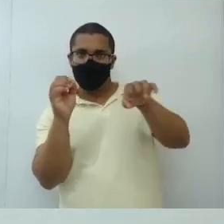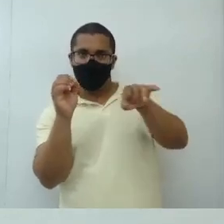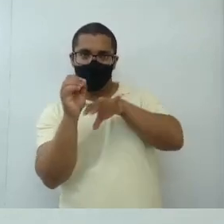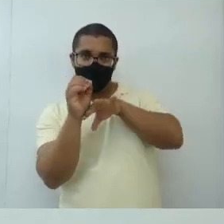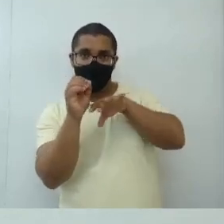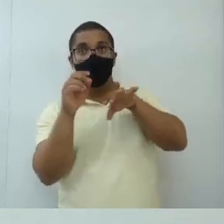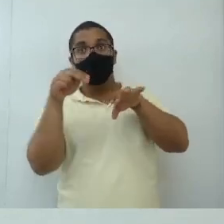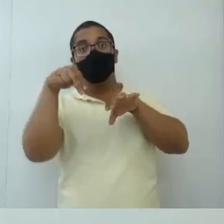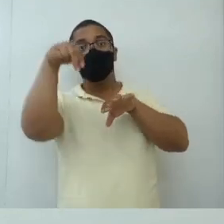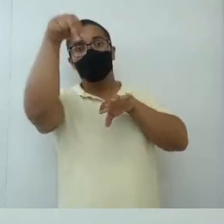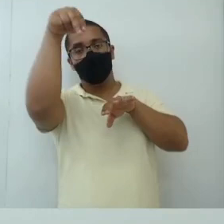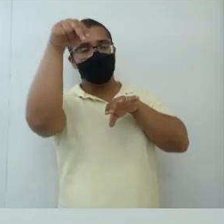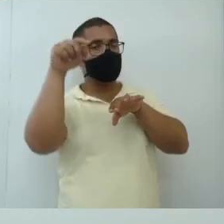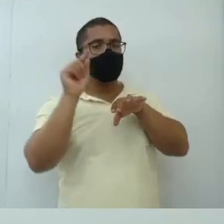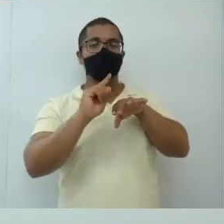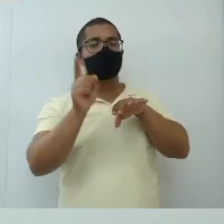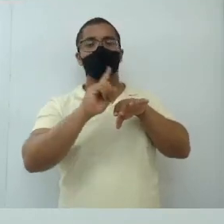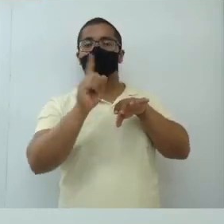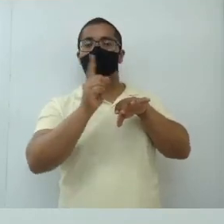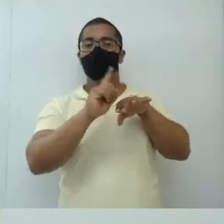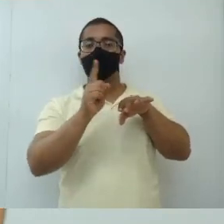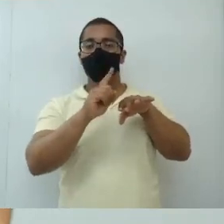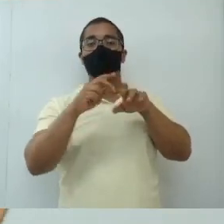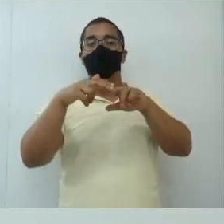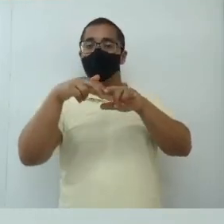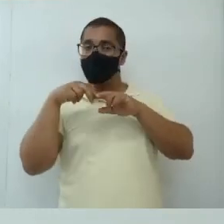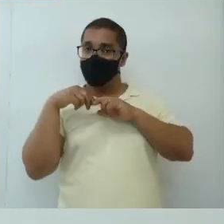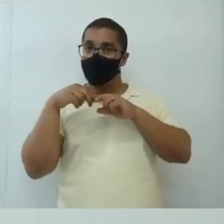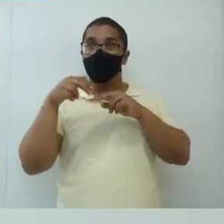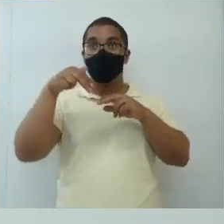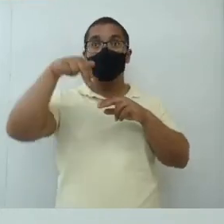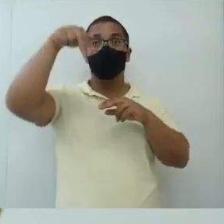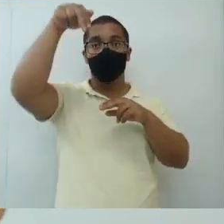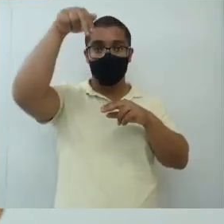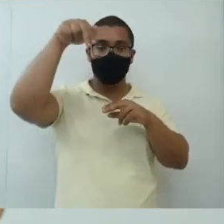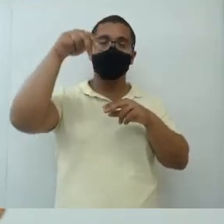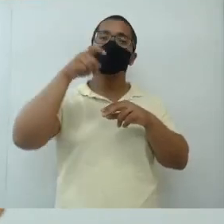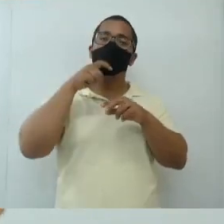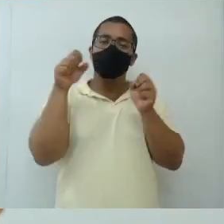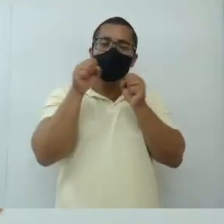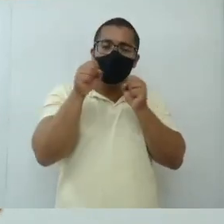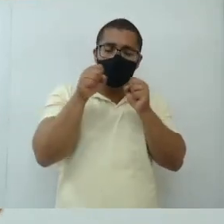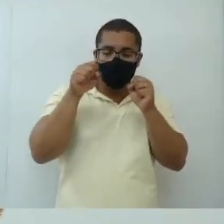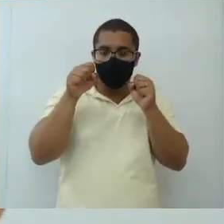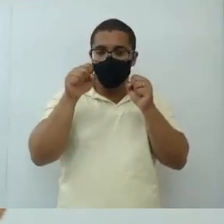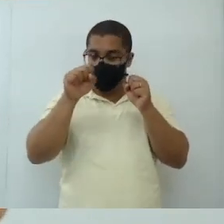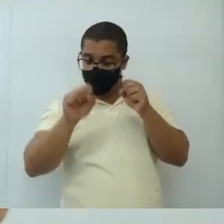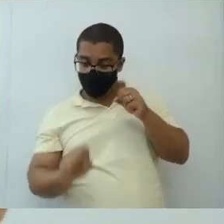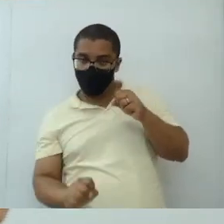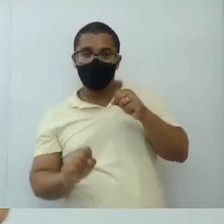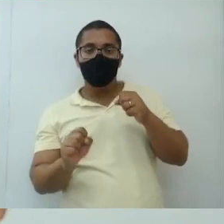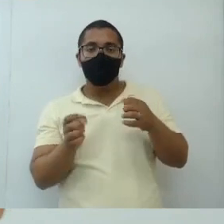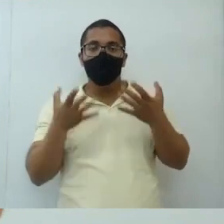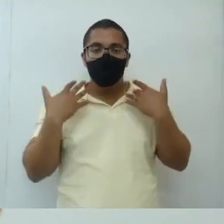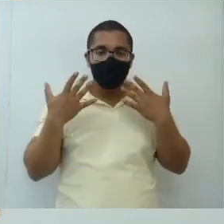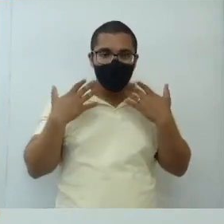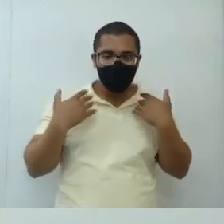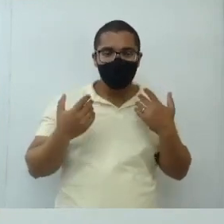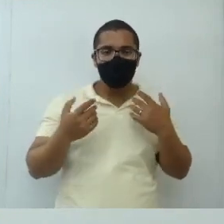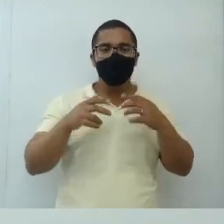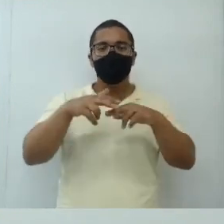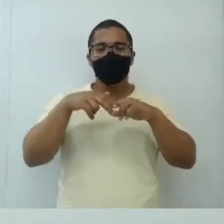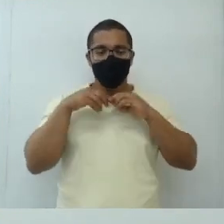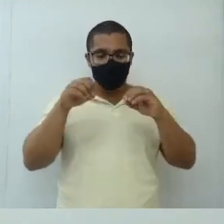aqui no hemisfério sul é verão Então essa diferença de estações do ano cidade forma invertida um